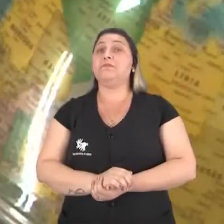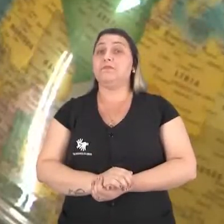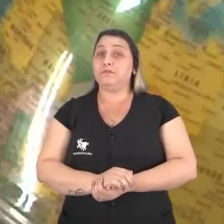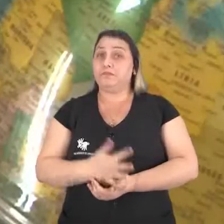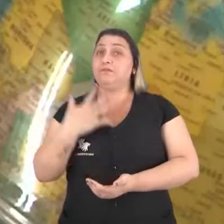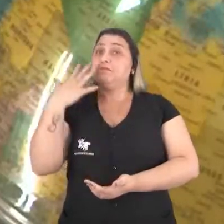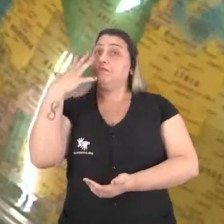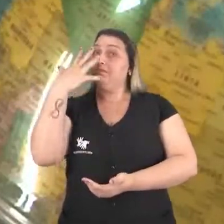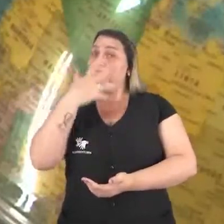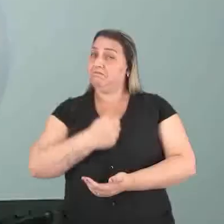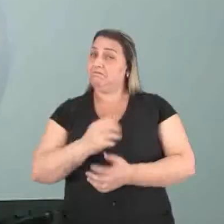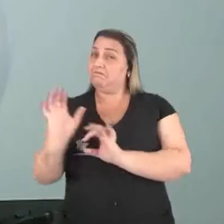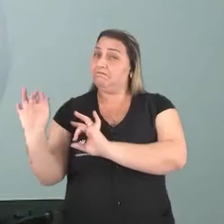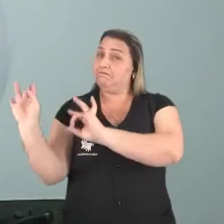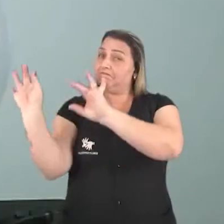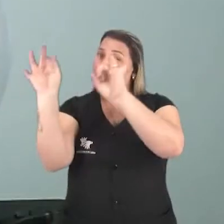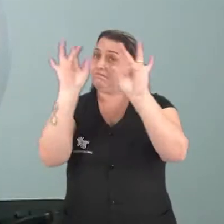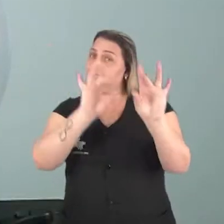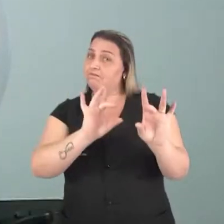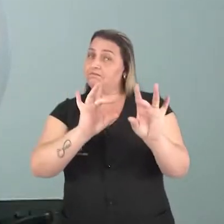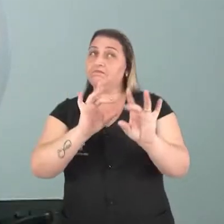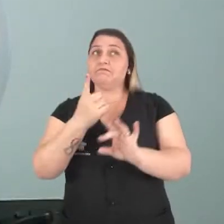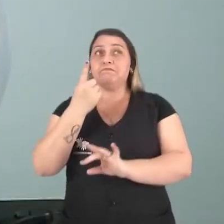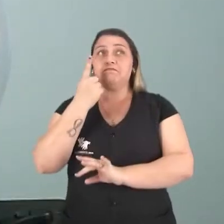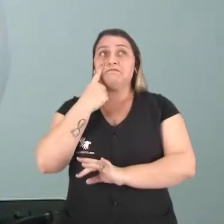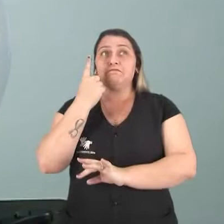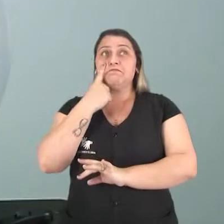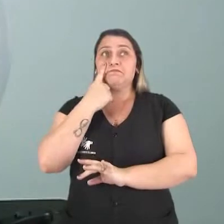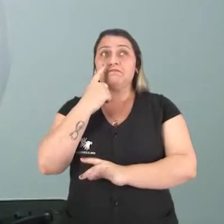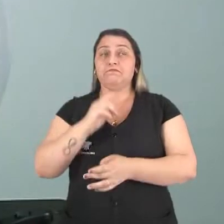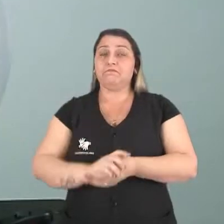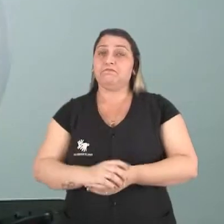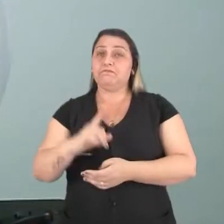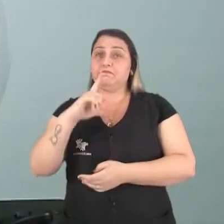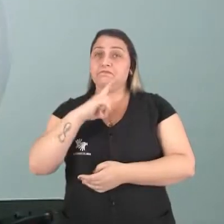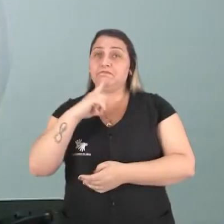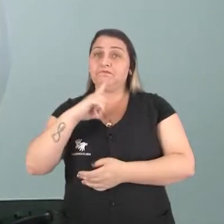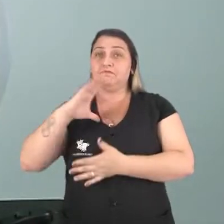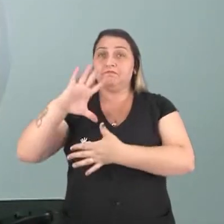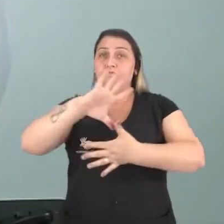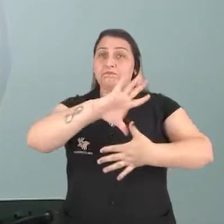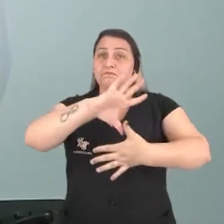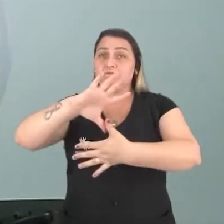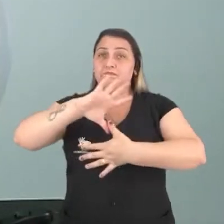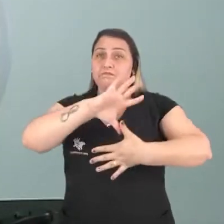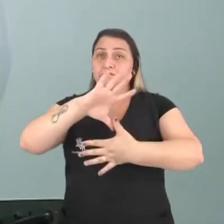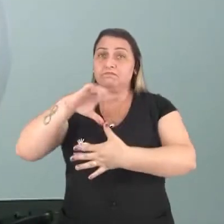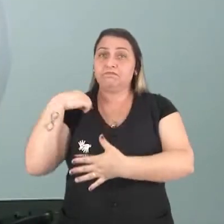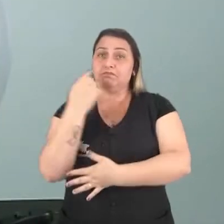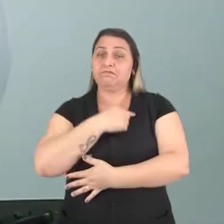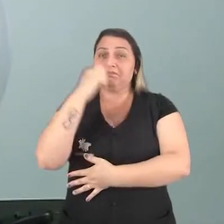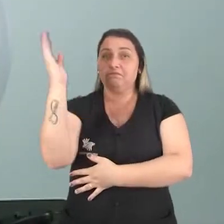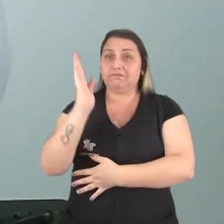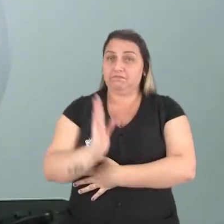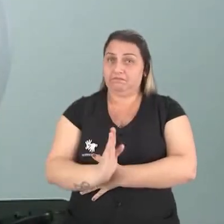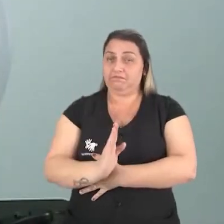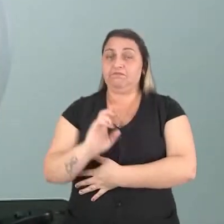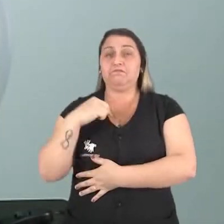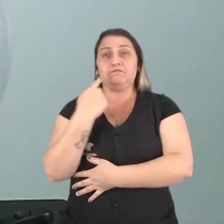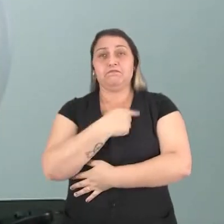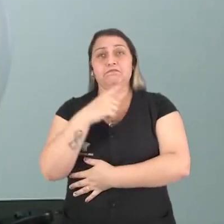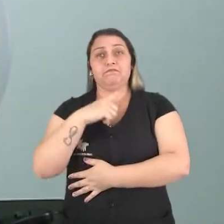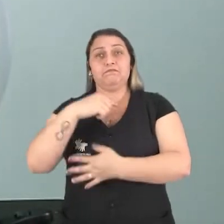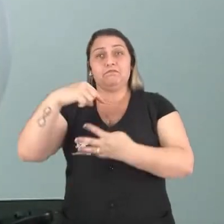é muito especial. Olha bem, nós temos aqui o mapa do nosso Brasil e nós